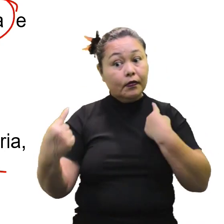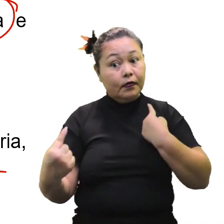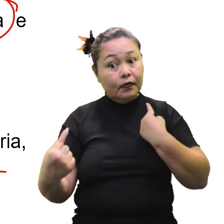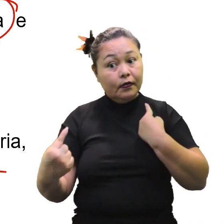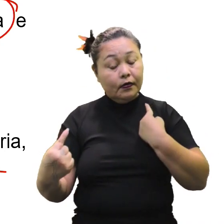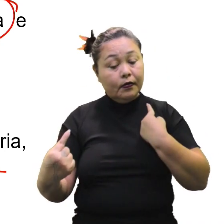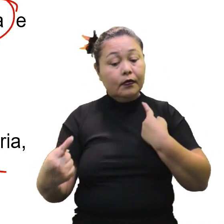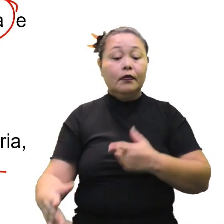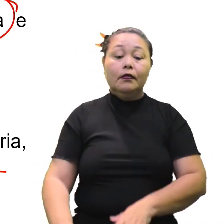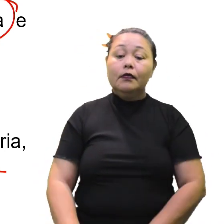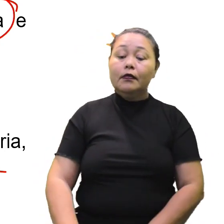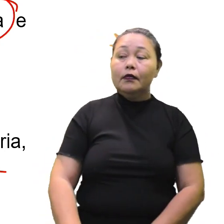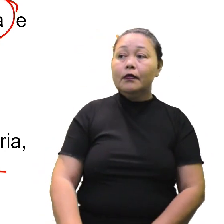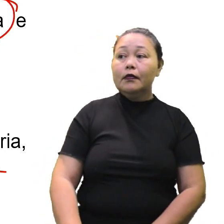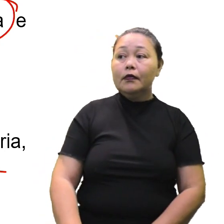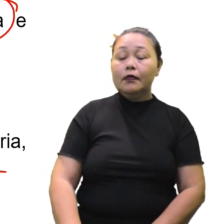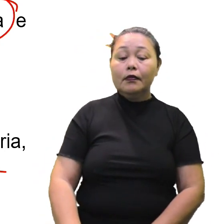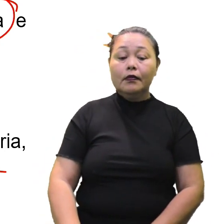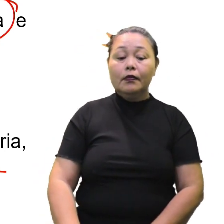alternativas?